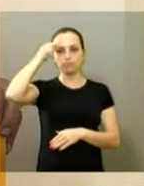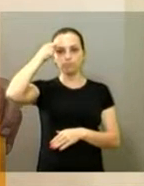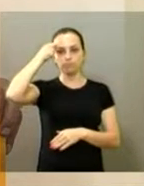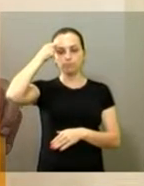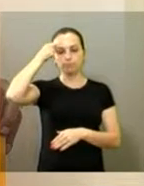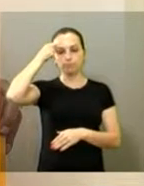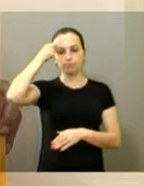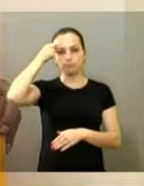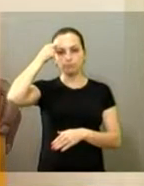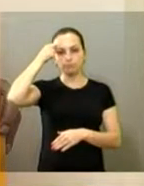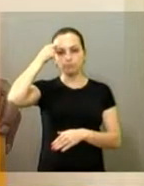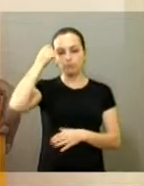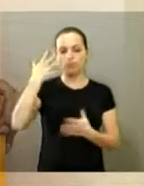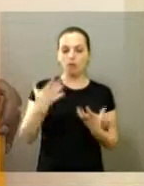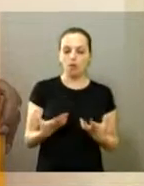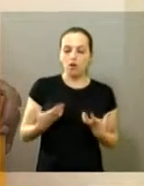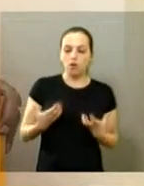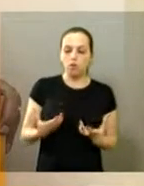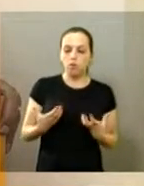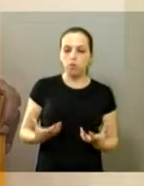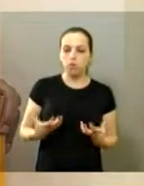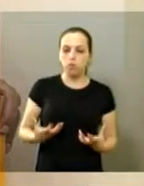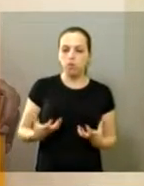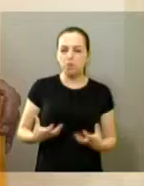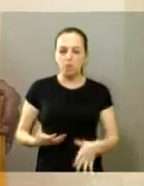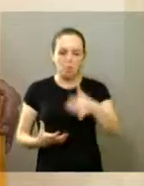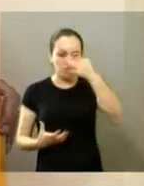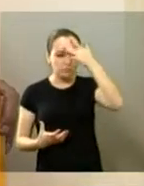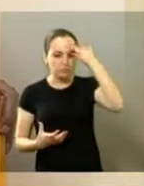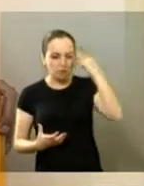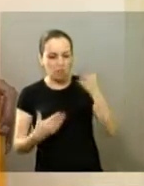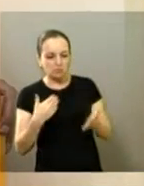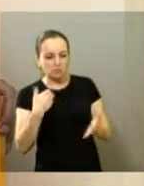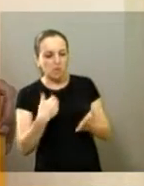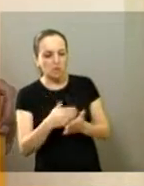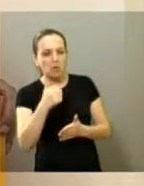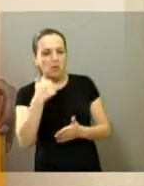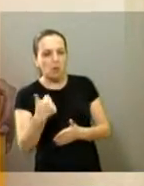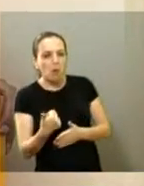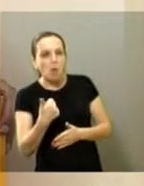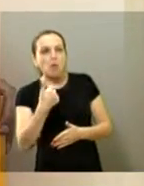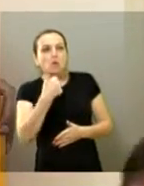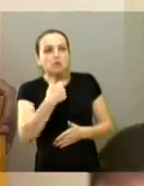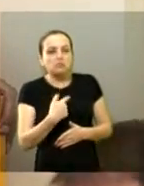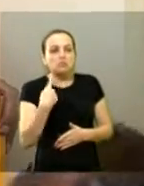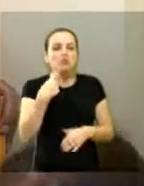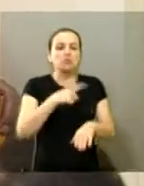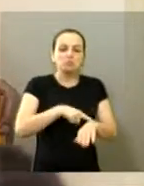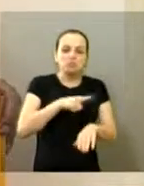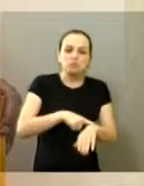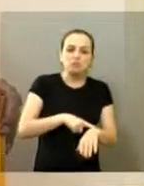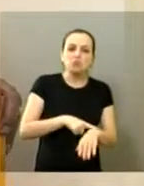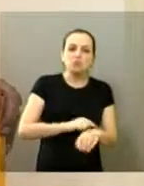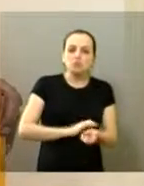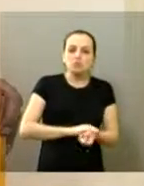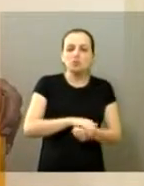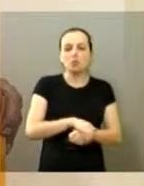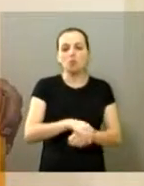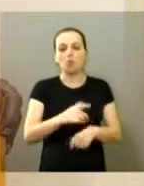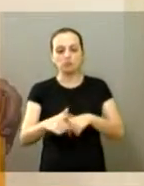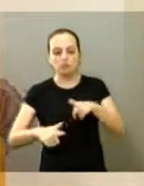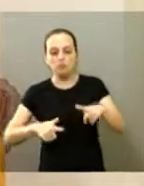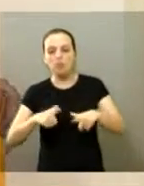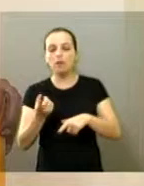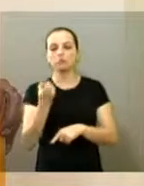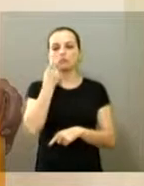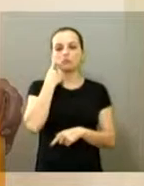Deve ter sido cansativo, teve gente que saía de lá 1, 2 horas da manhã, e graças a Deus, trabalhei na